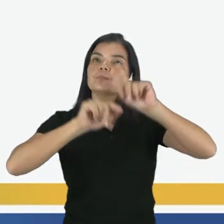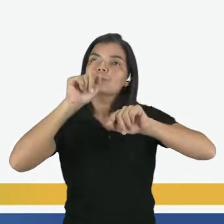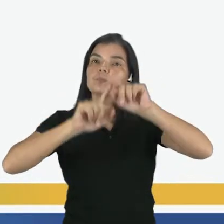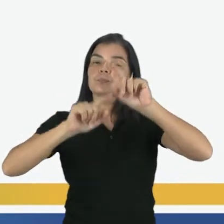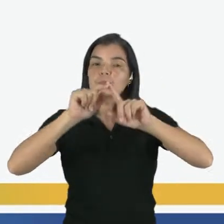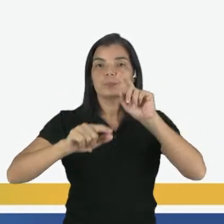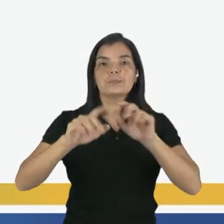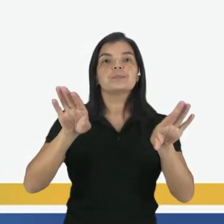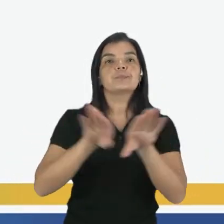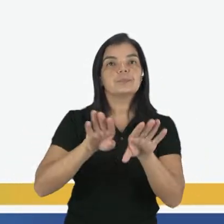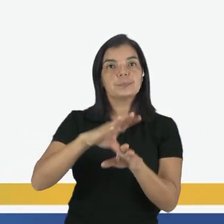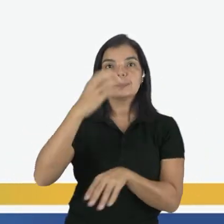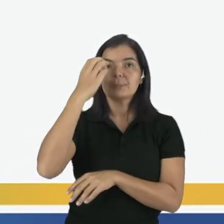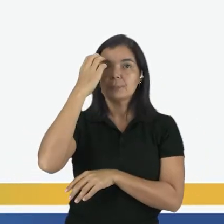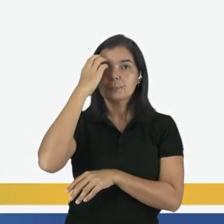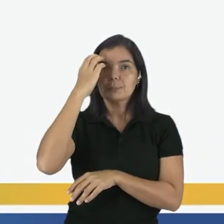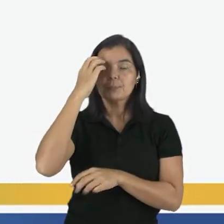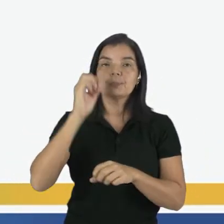de Cruzeiro do Sul,